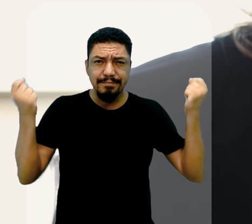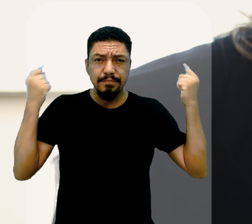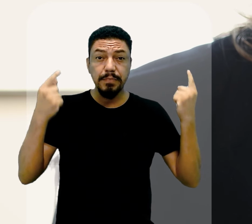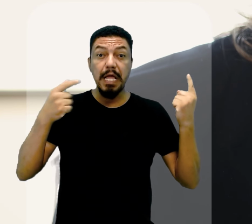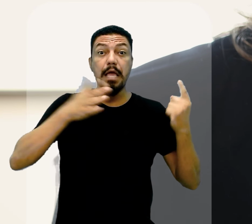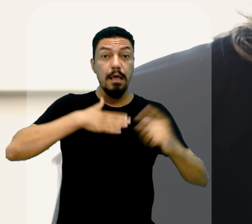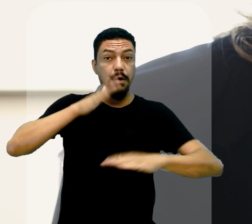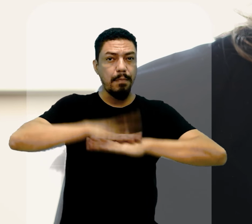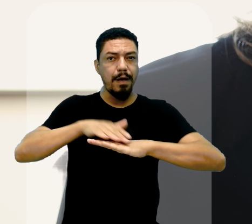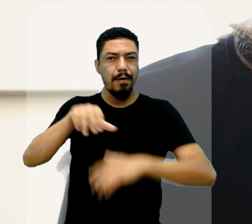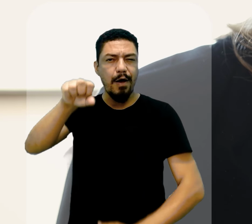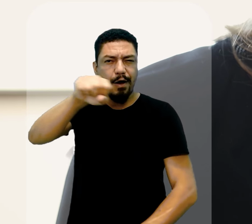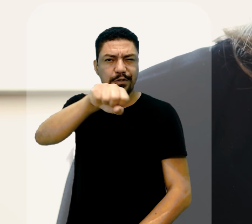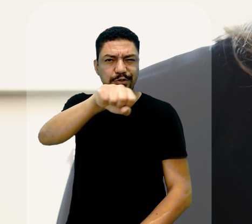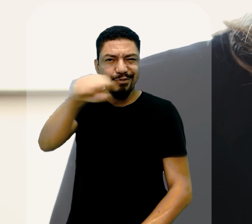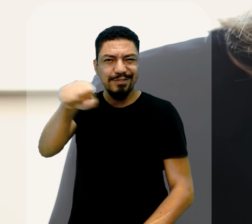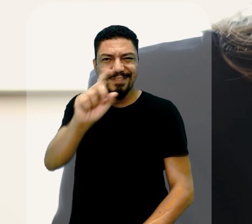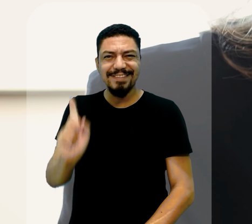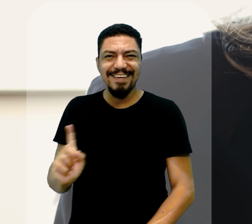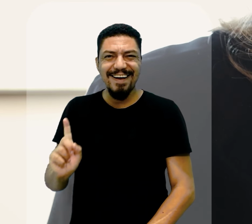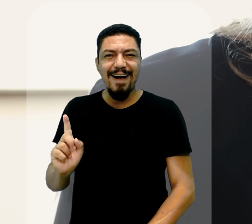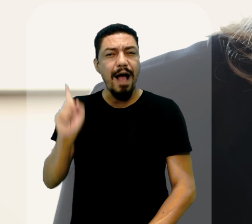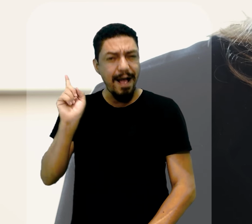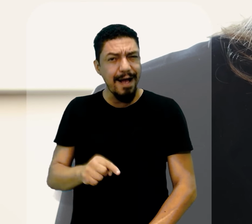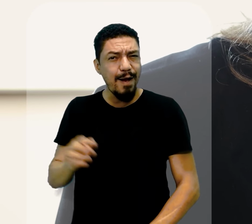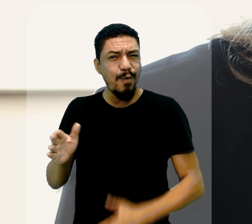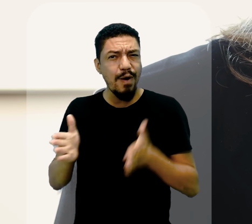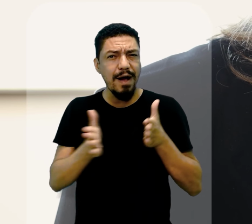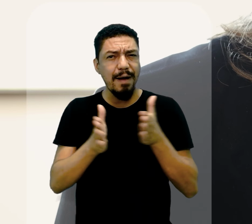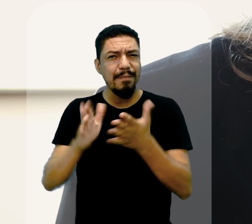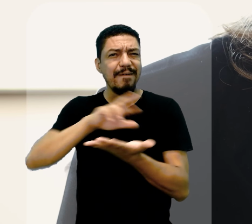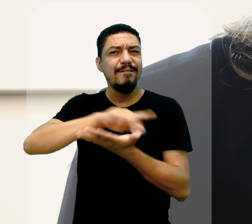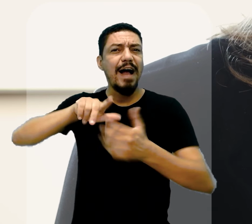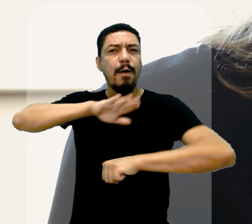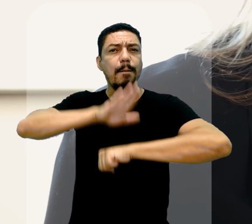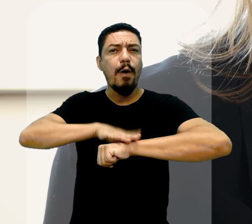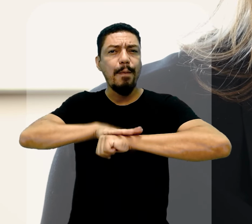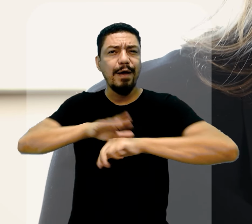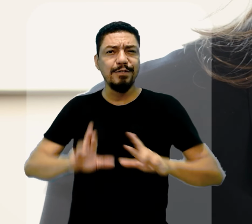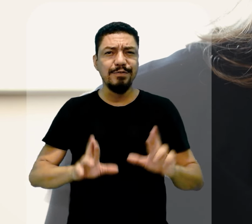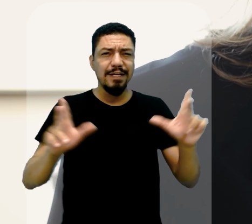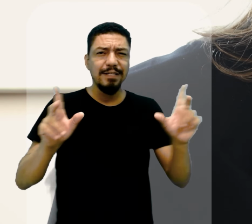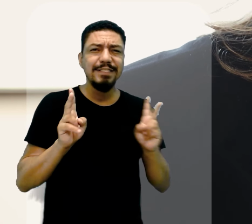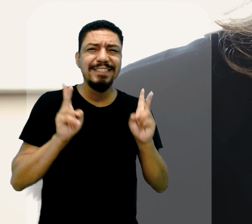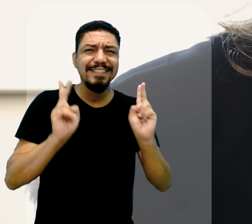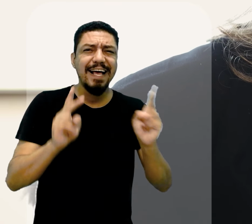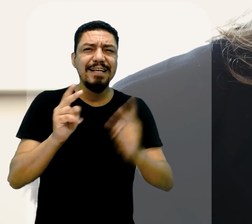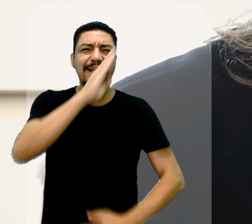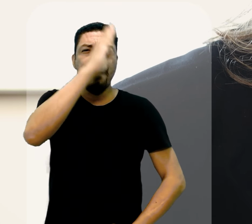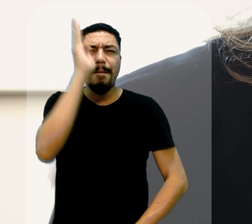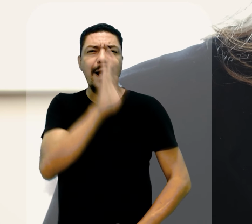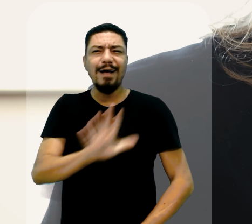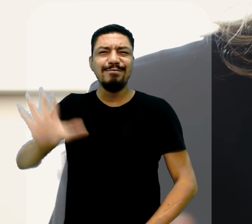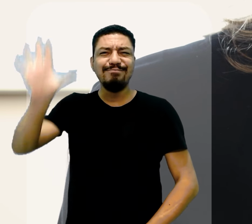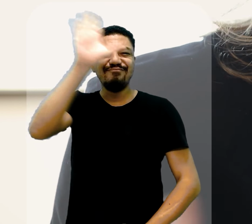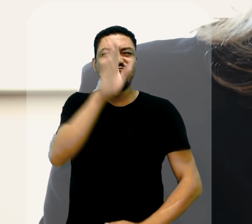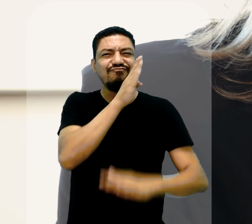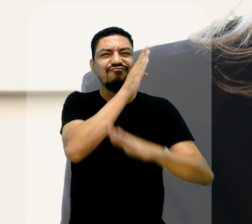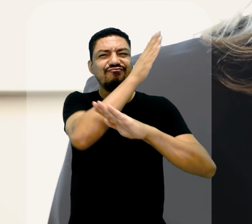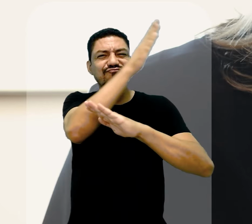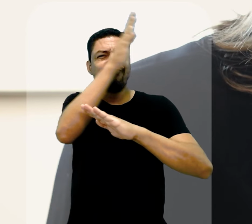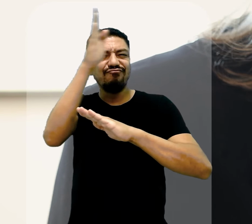claro, são caminhos que eu fiz em vários momentos. Eu sempre andei muito pelo Brasil e por